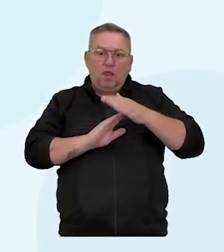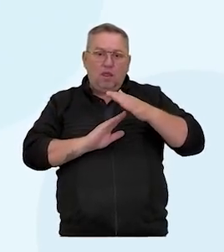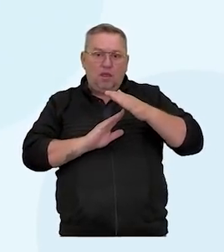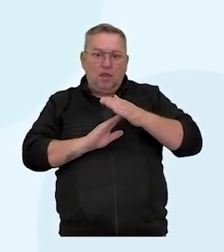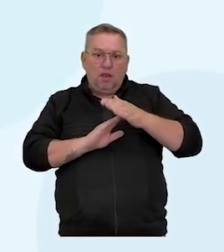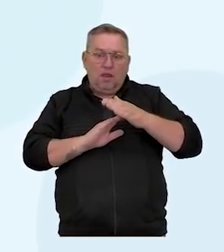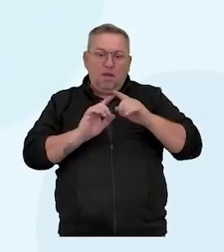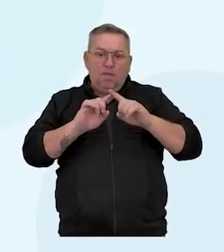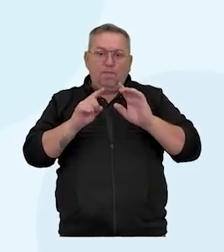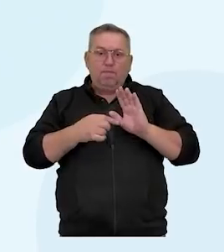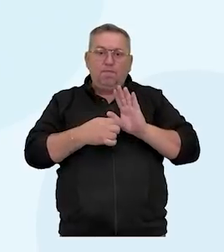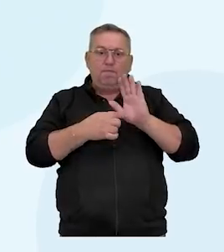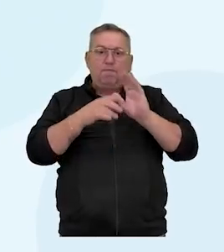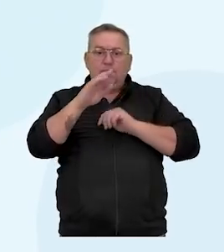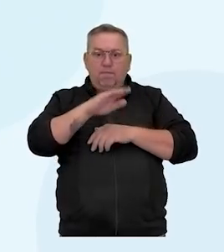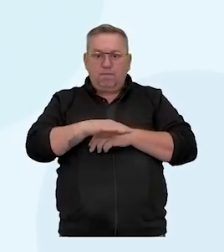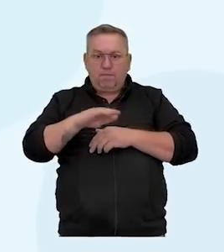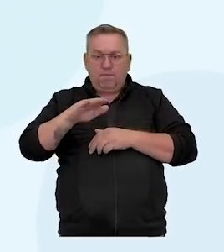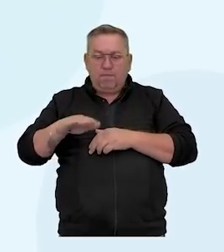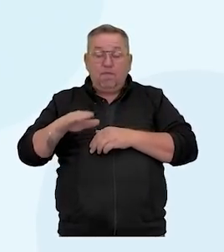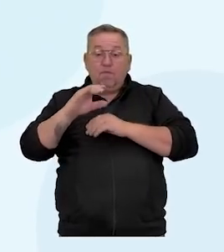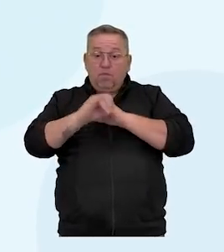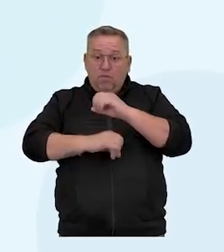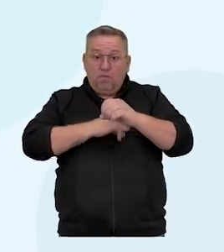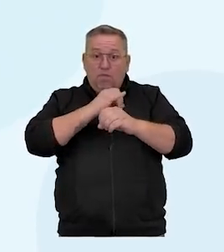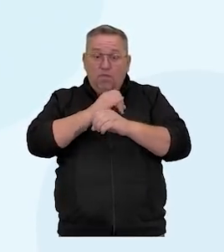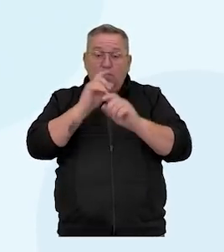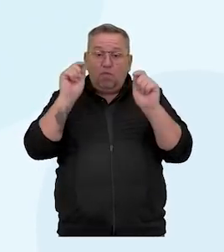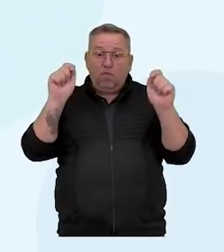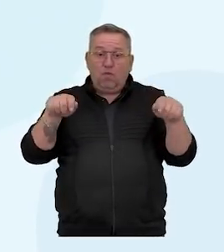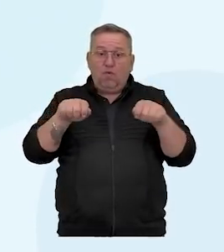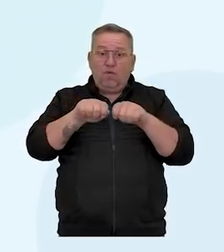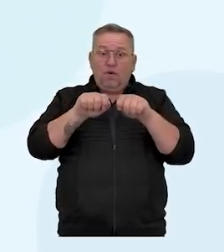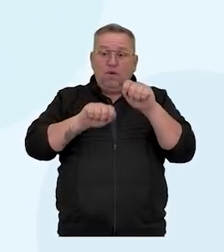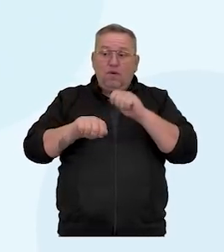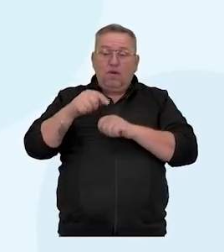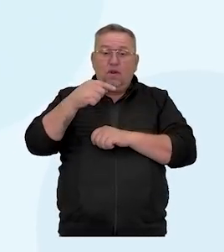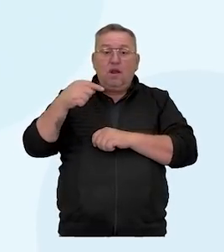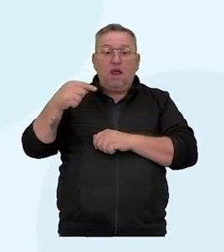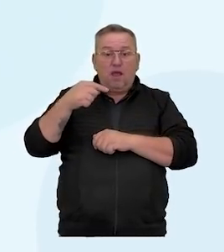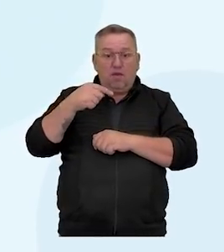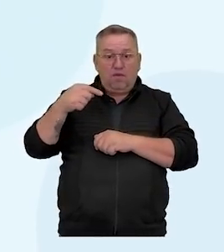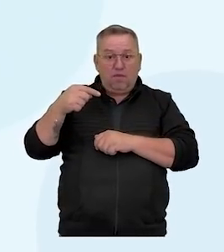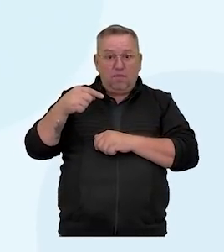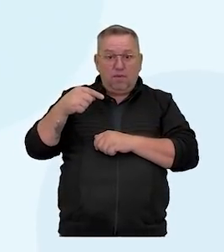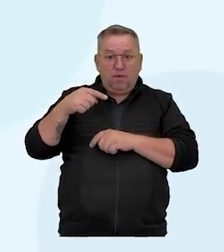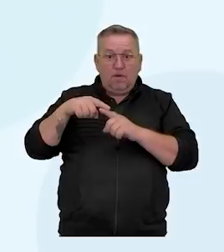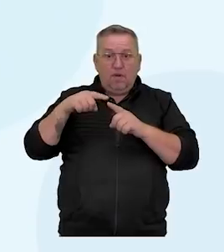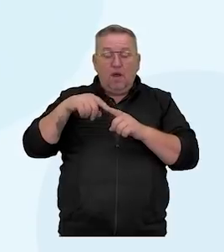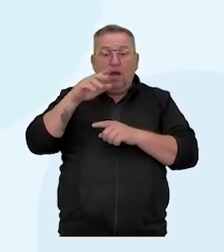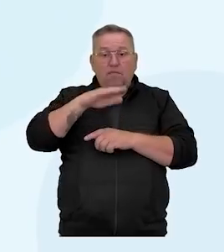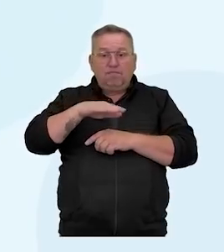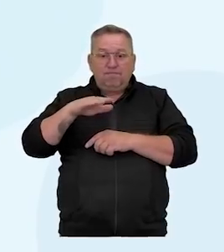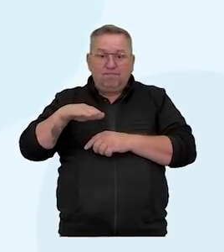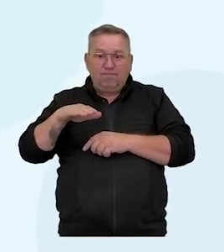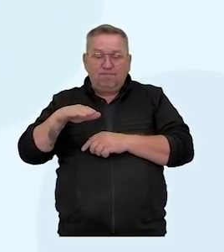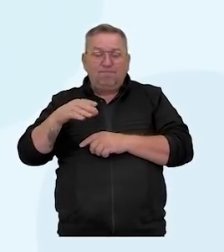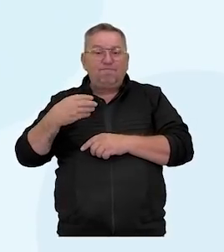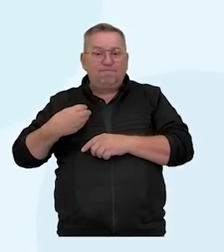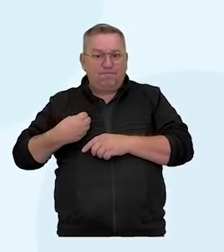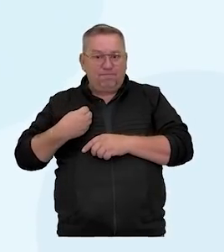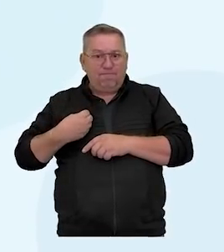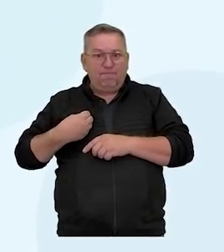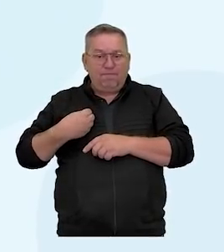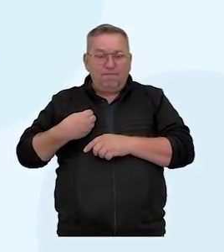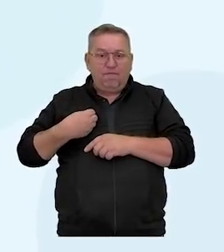a exposição das crianças na internet pode impactar negativamente a vida dos pequenos. Existe um